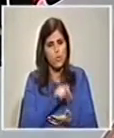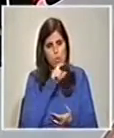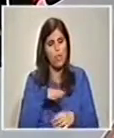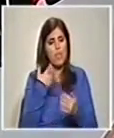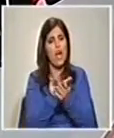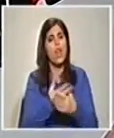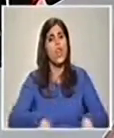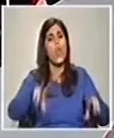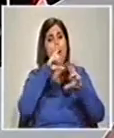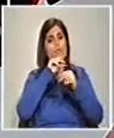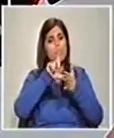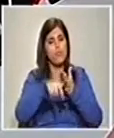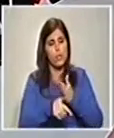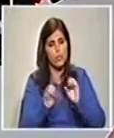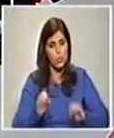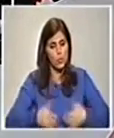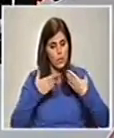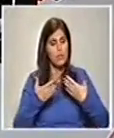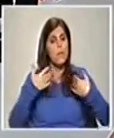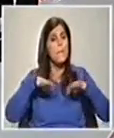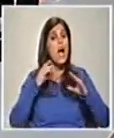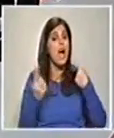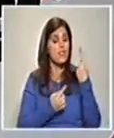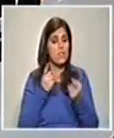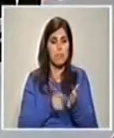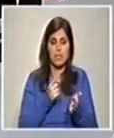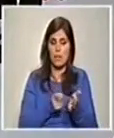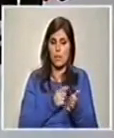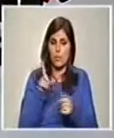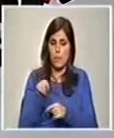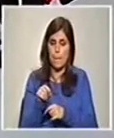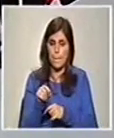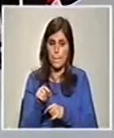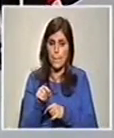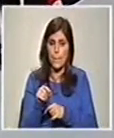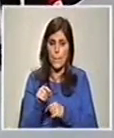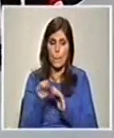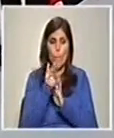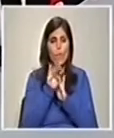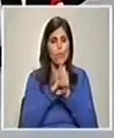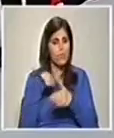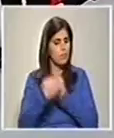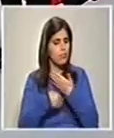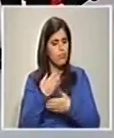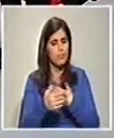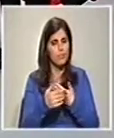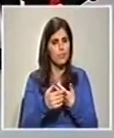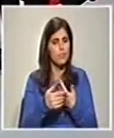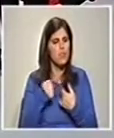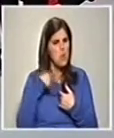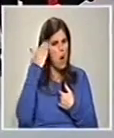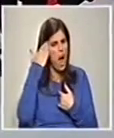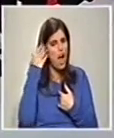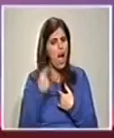projetos é no início, mas muitas vezes também precisamos depois e num processo de alavancagem. Eu acho que existem